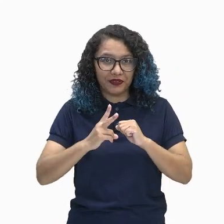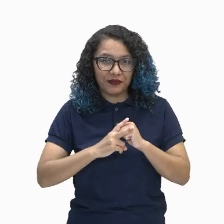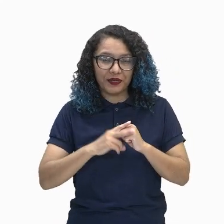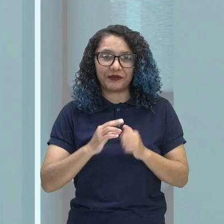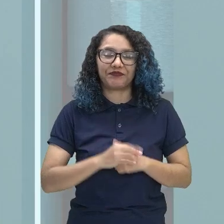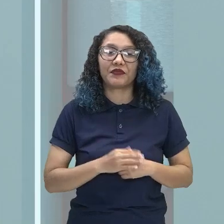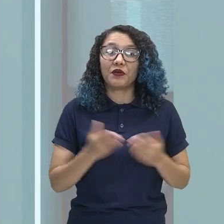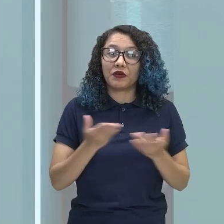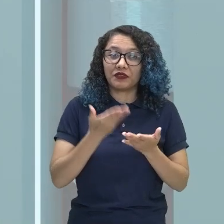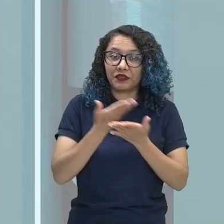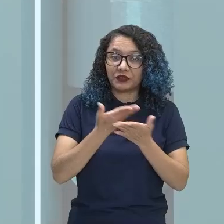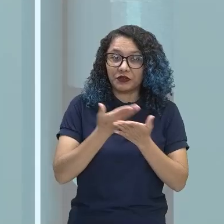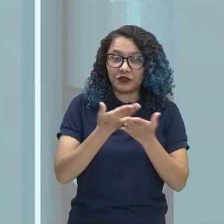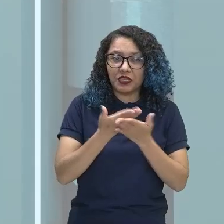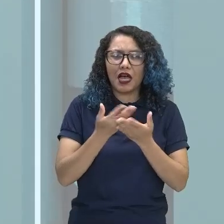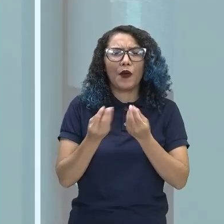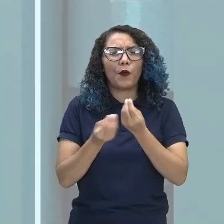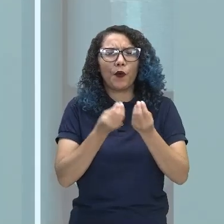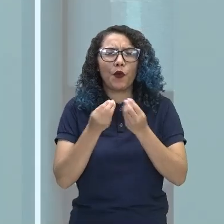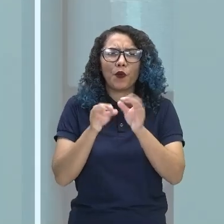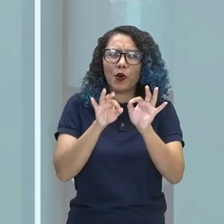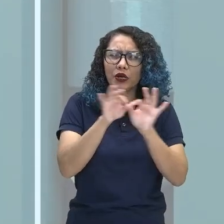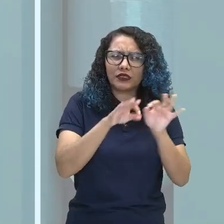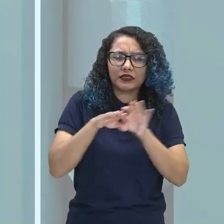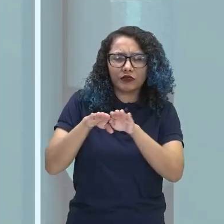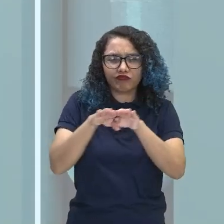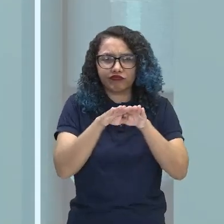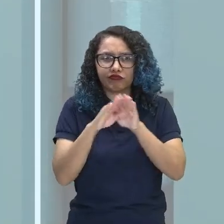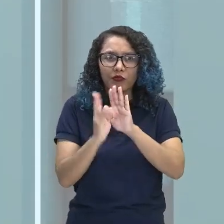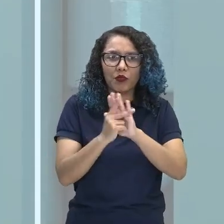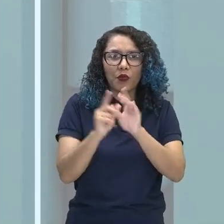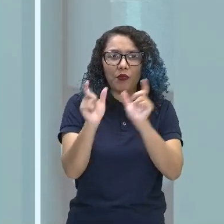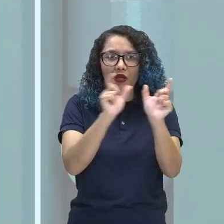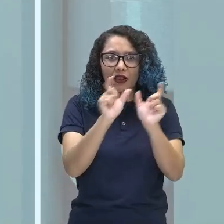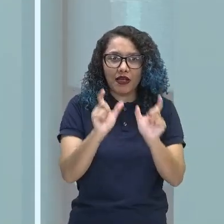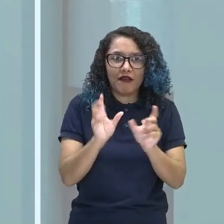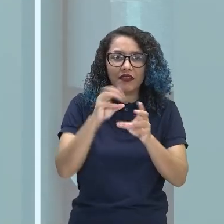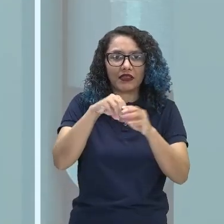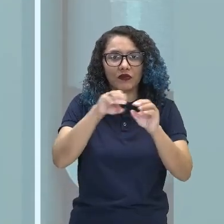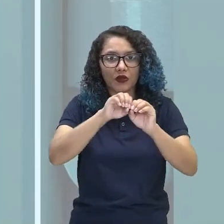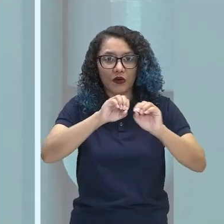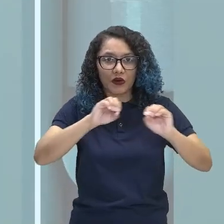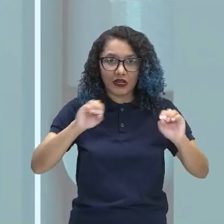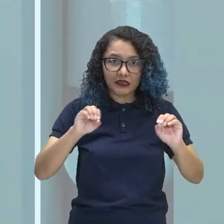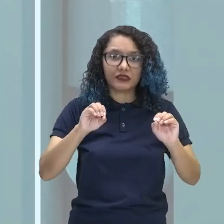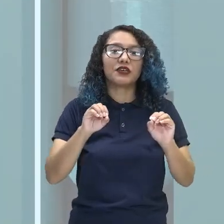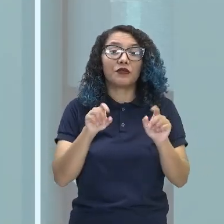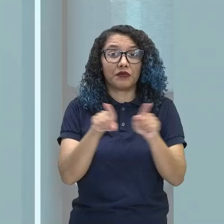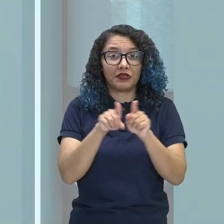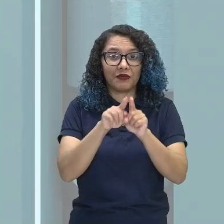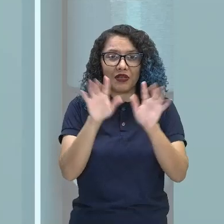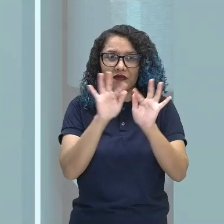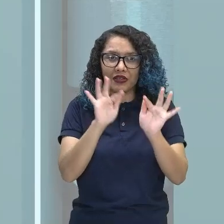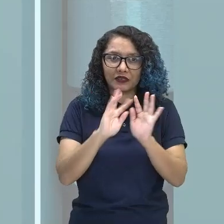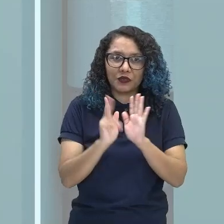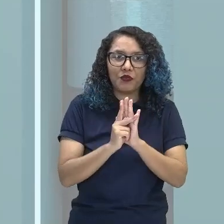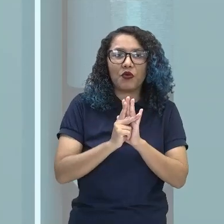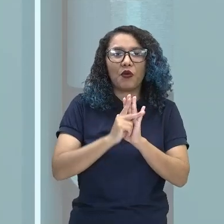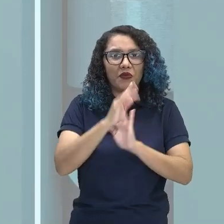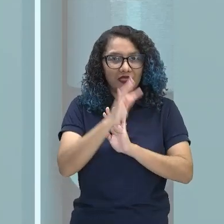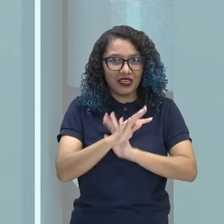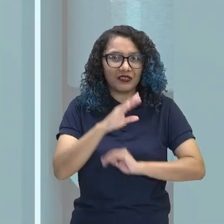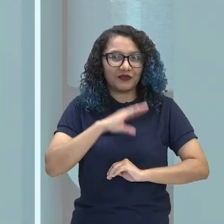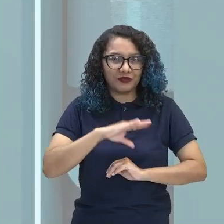Então vamos estudar a harmonia entre as palavras, nas orações e frases dos textos da